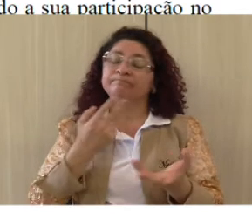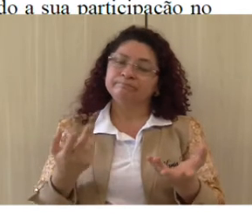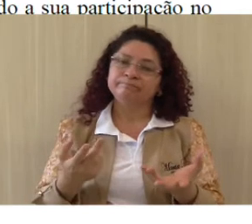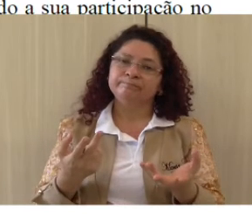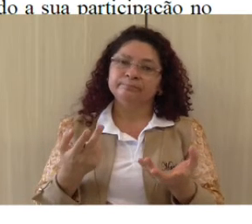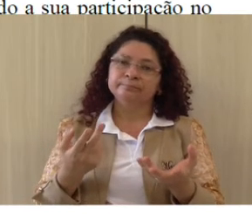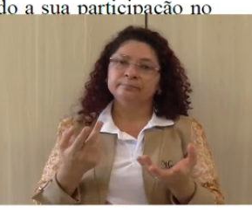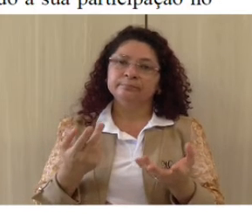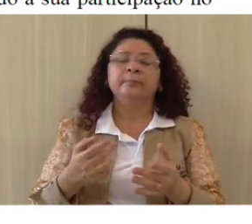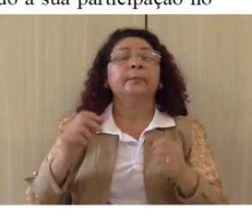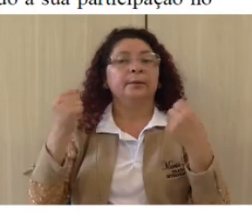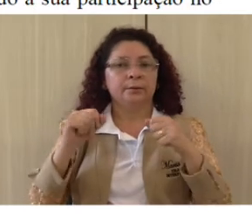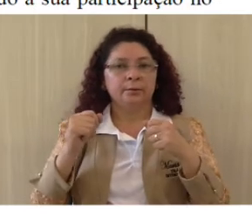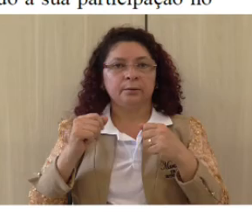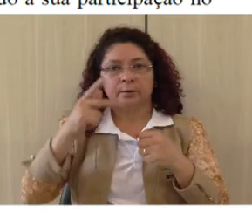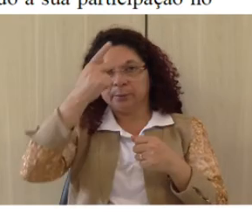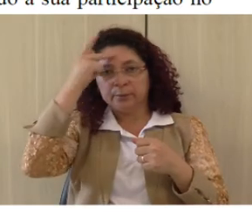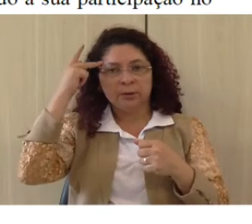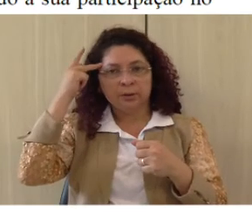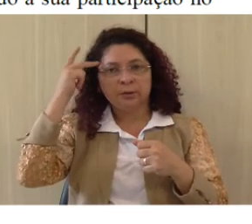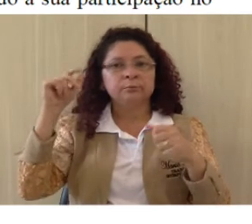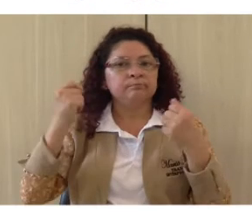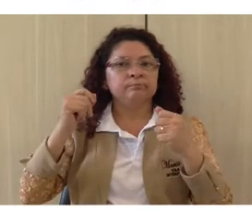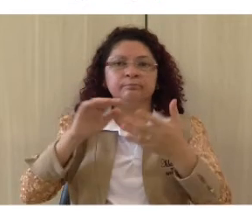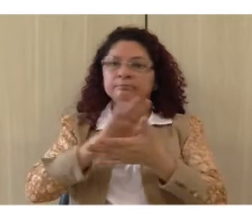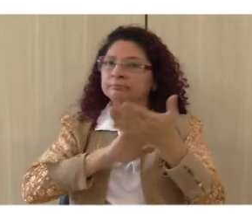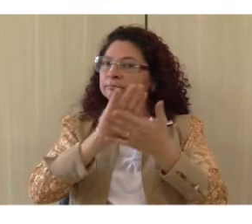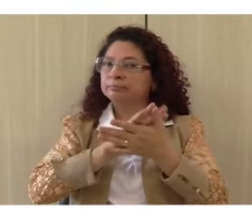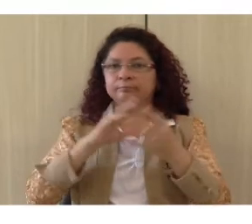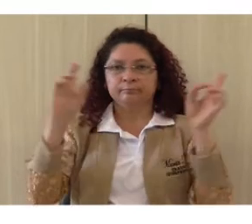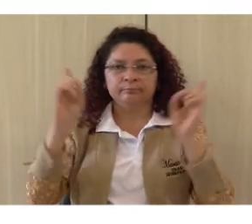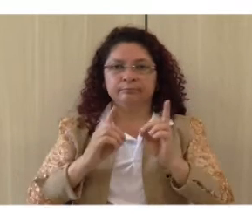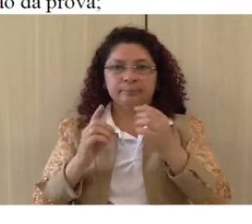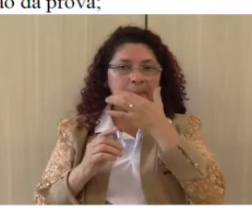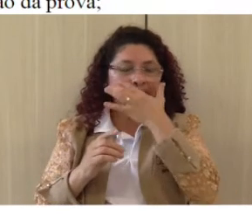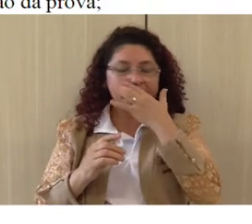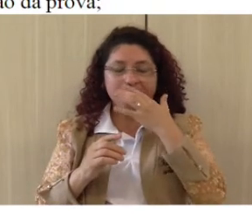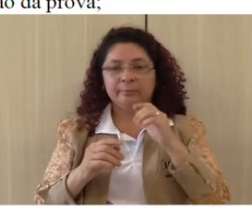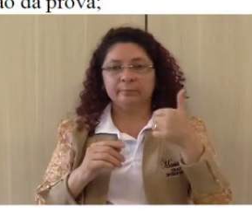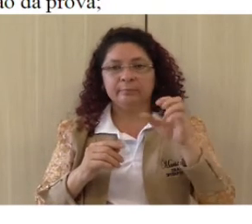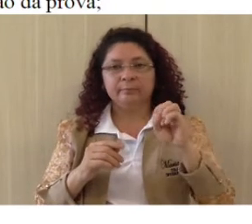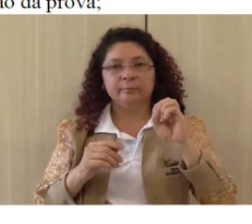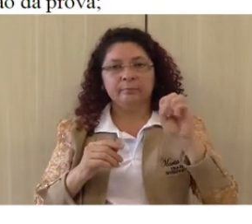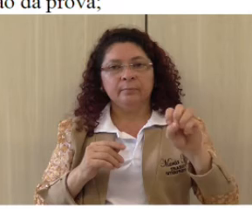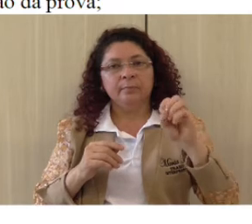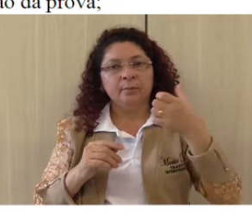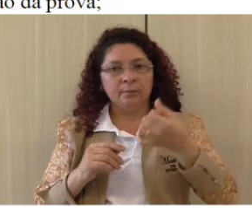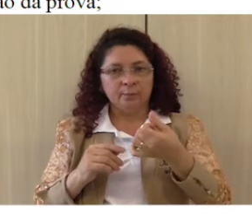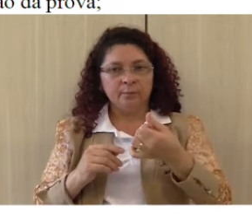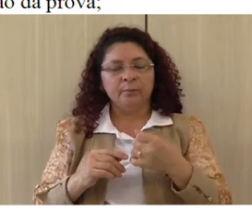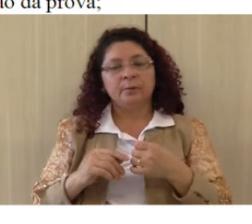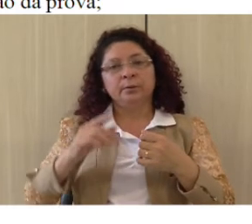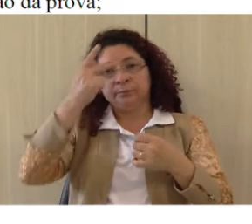especial será considerado como pessoa sem necessidades especiais. Item 10.6. O candidato